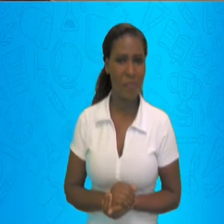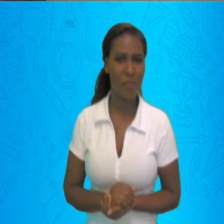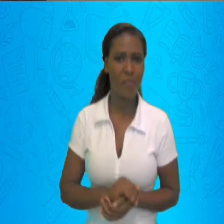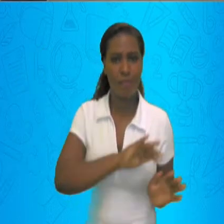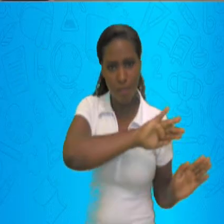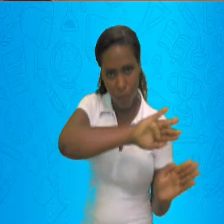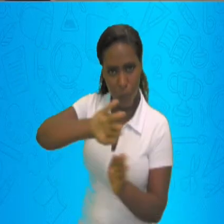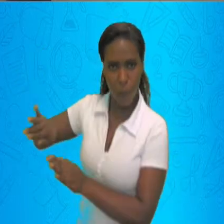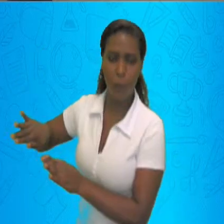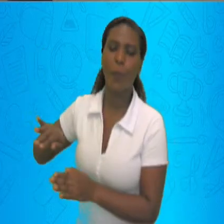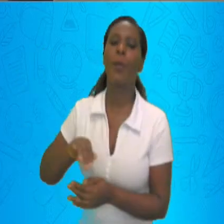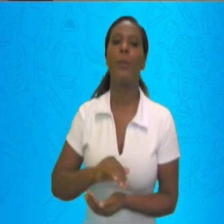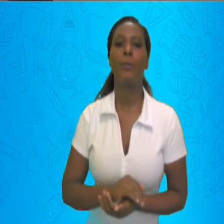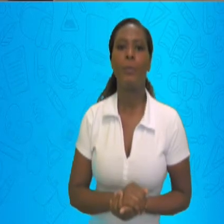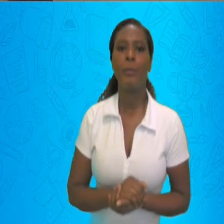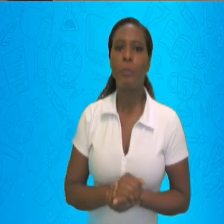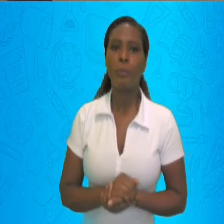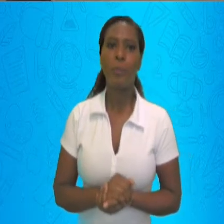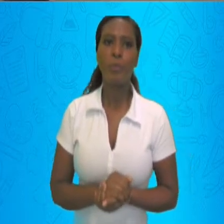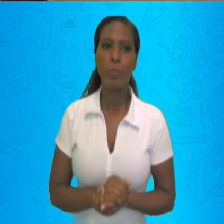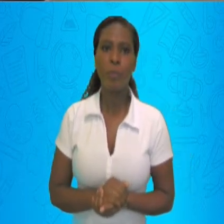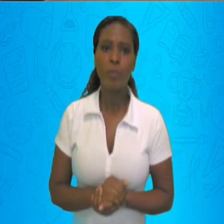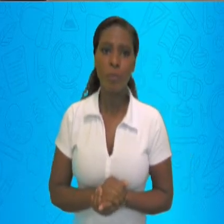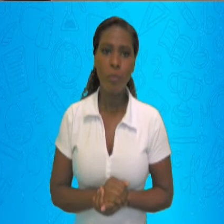Vamos para o próximo.